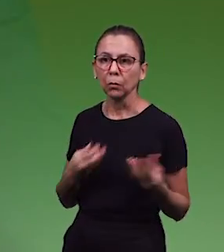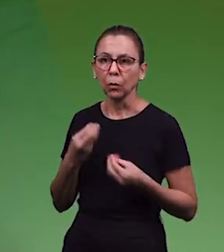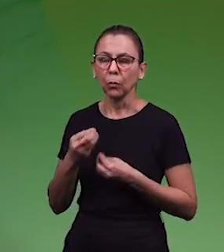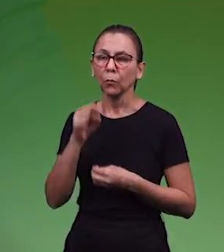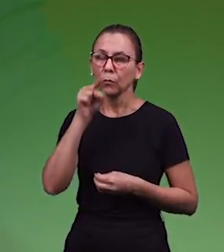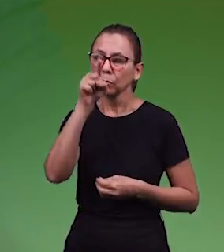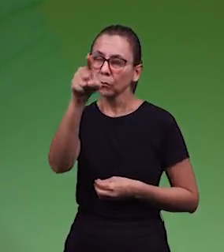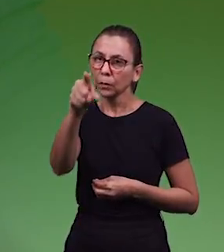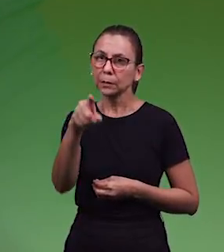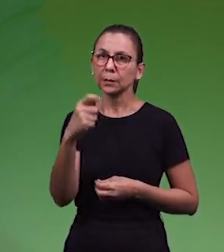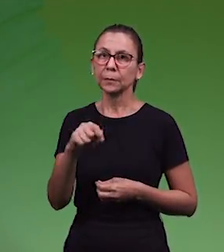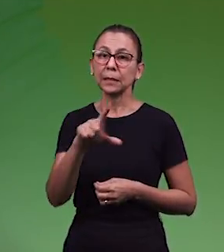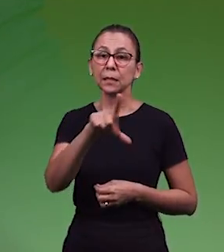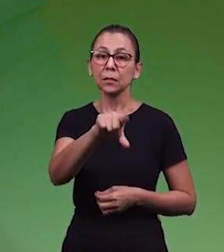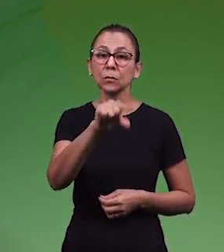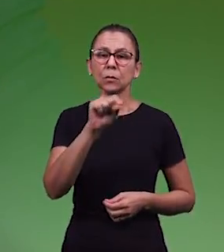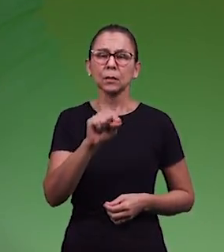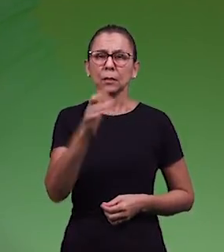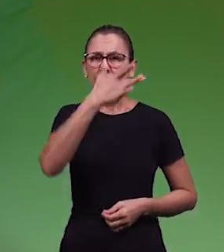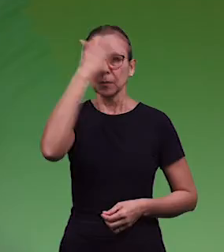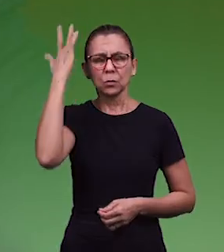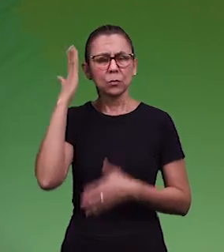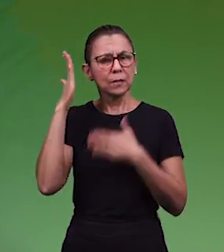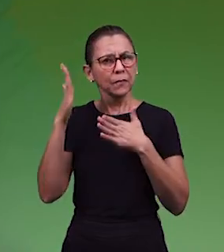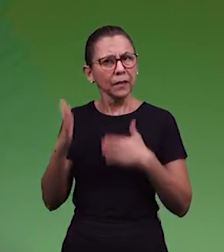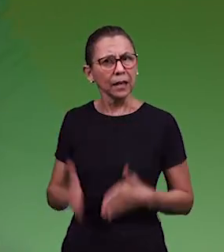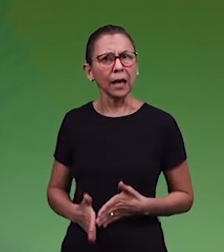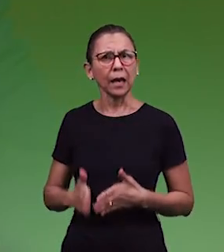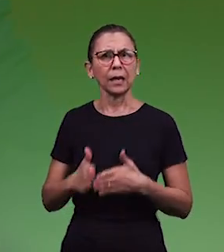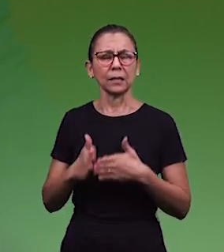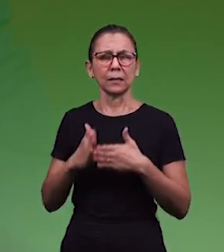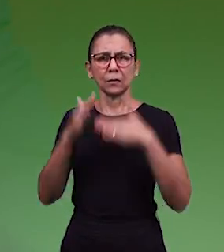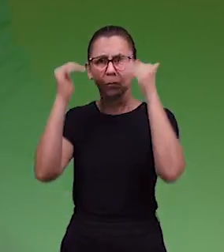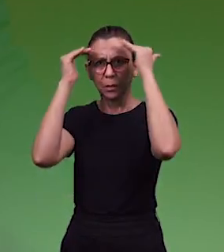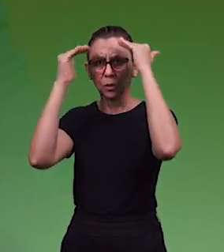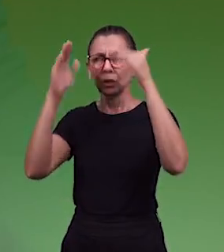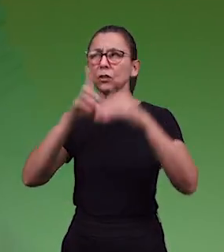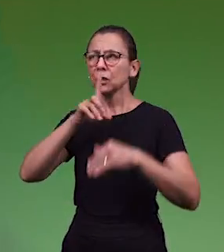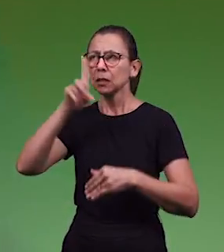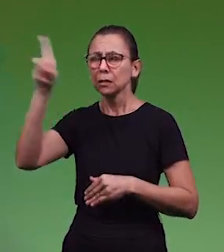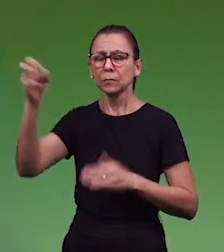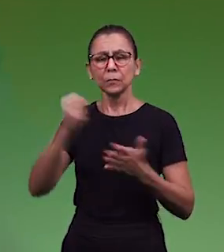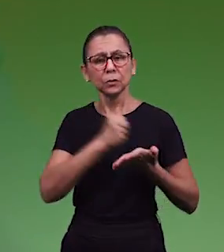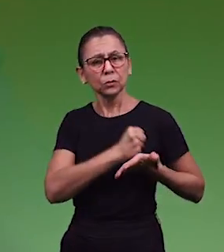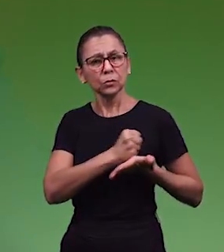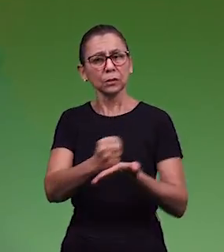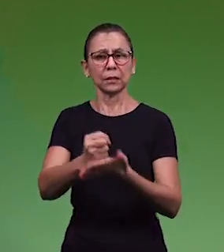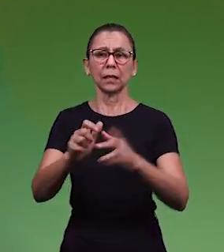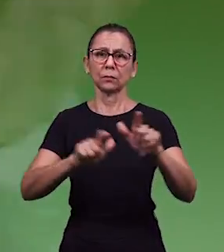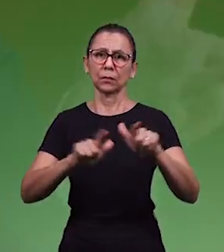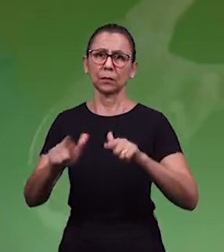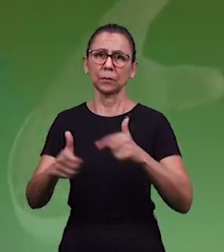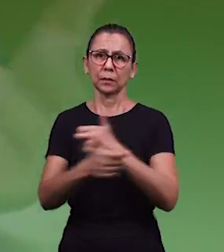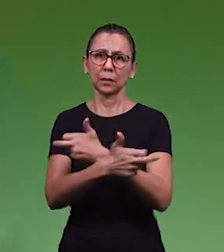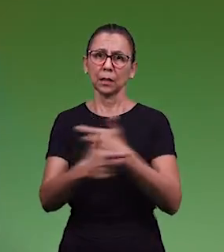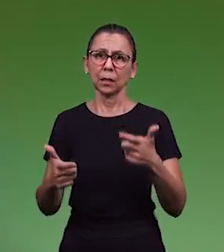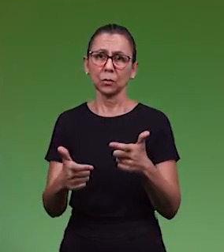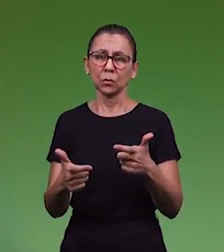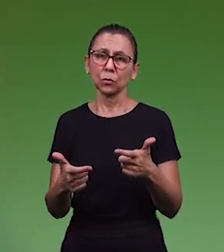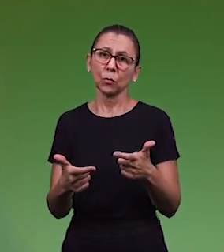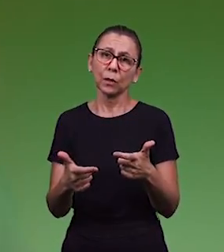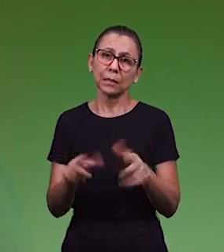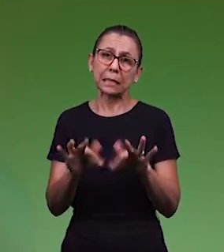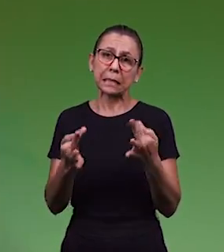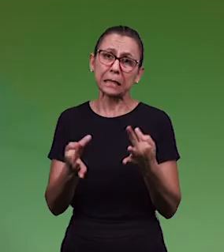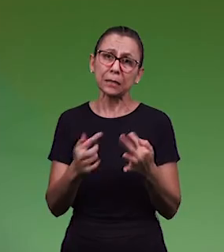pessoas tementes a Deus, que possam fazer uma parte deste trabalho. As coisas pequenas que eles resolvam, as